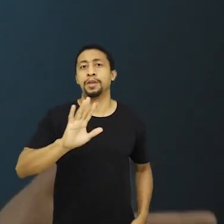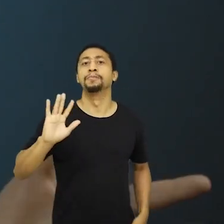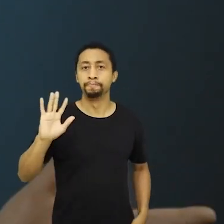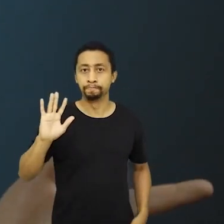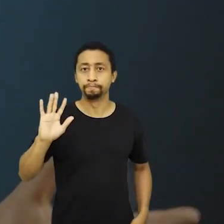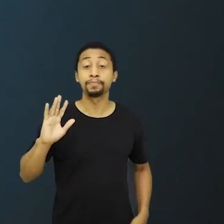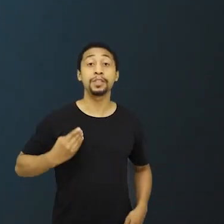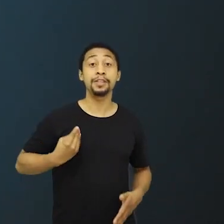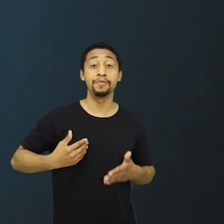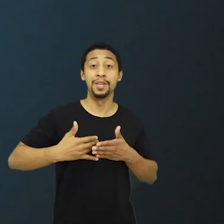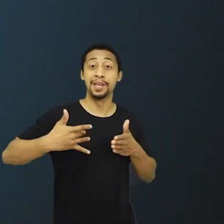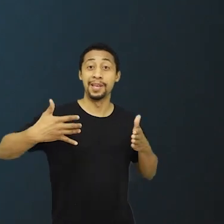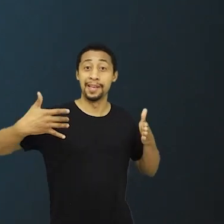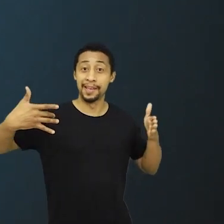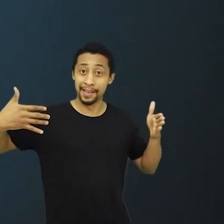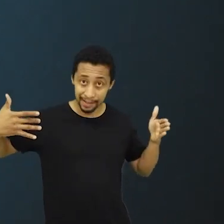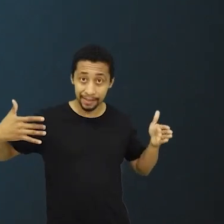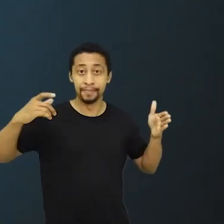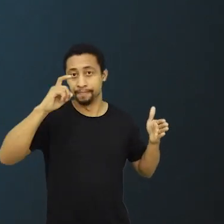da vida do Vladimir Herzog.